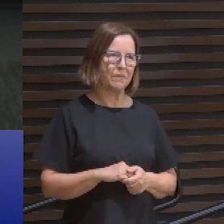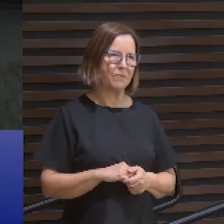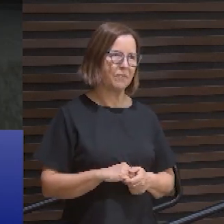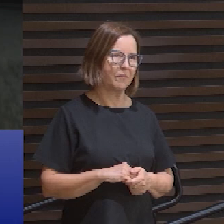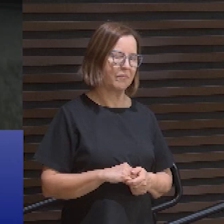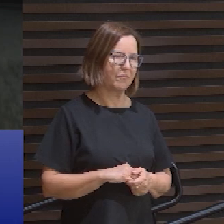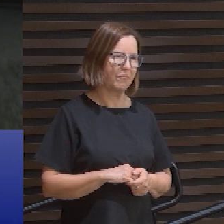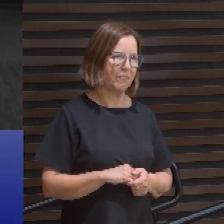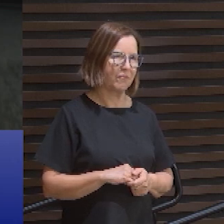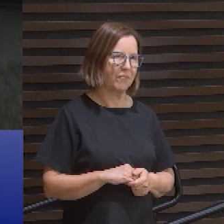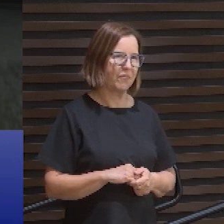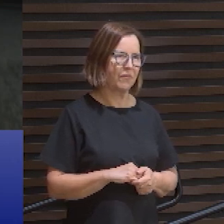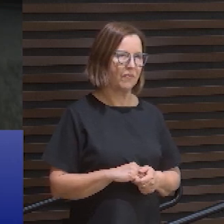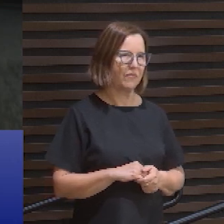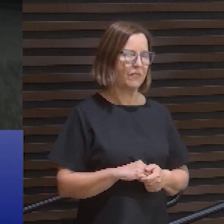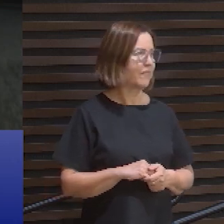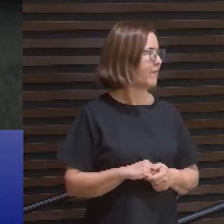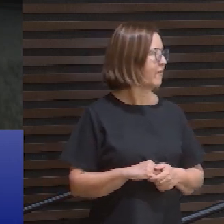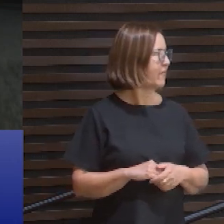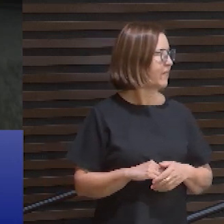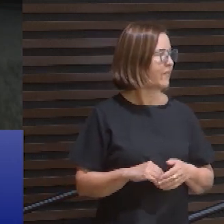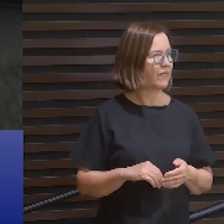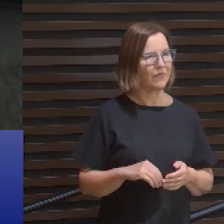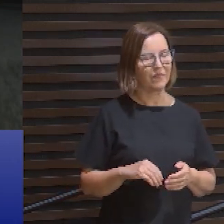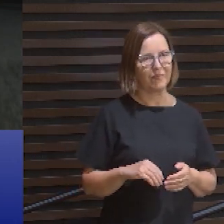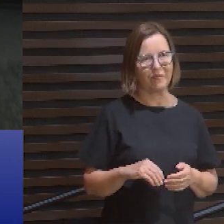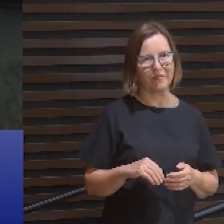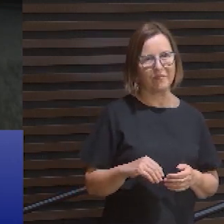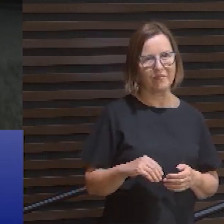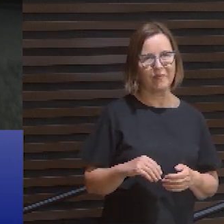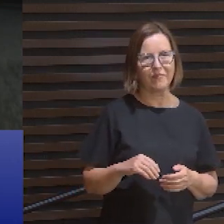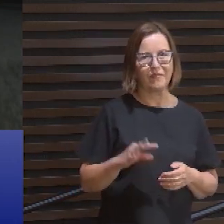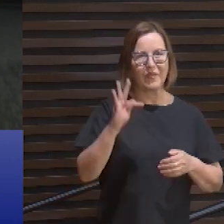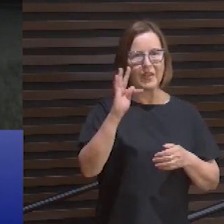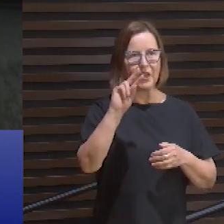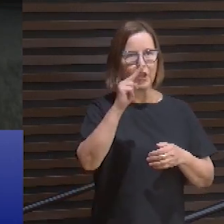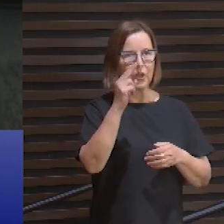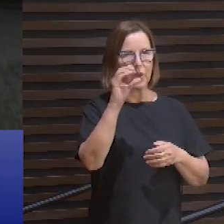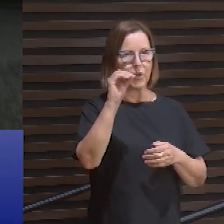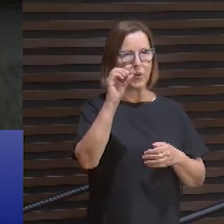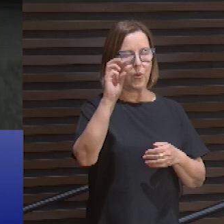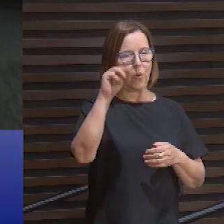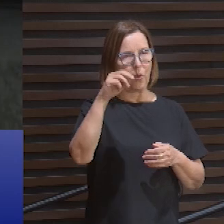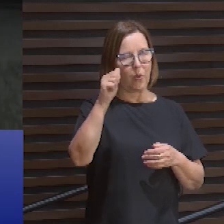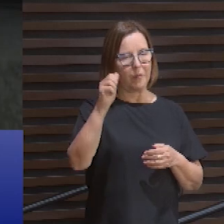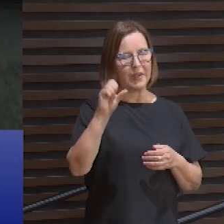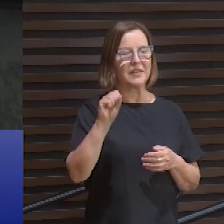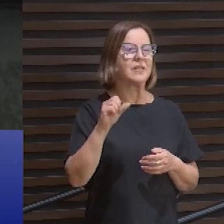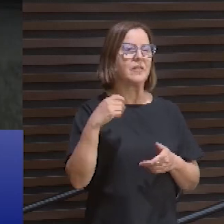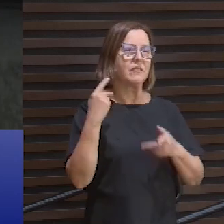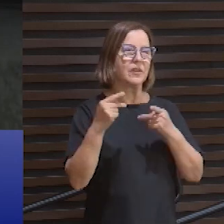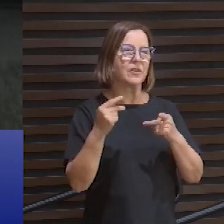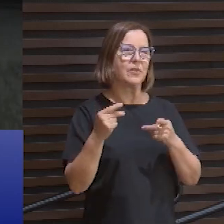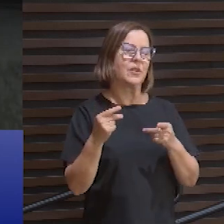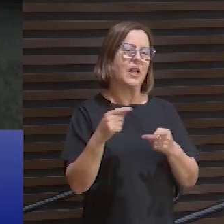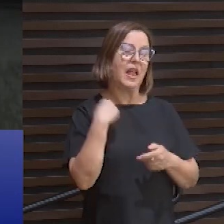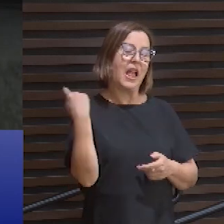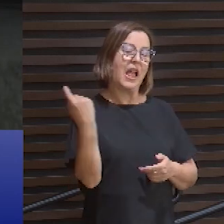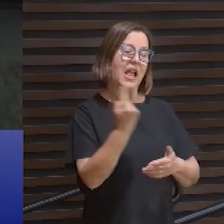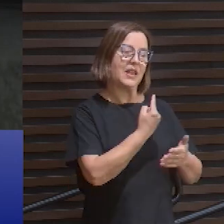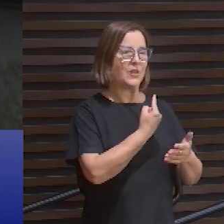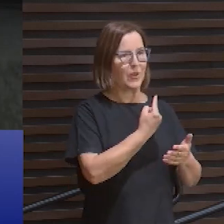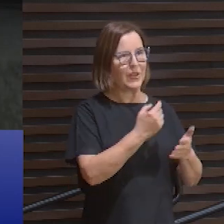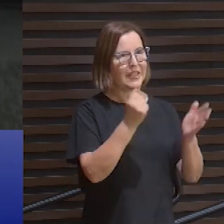Thomas Keller, que partiu, foi para a casa do Pai há pouco tempo, ele diz, a co-crucificação é a base de